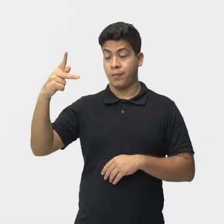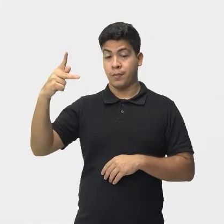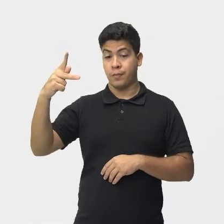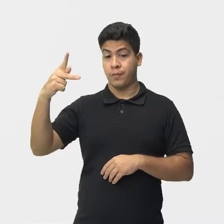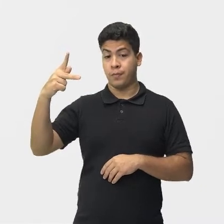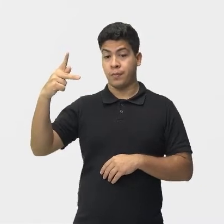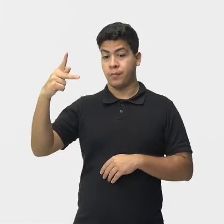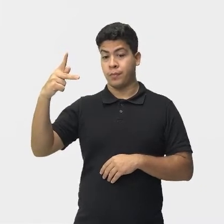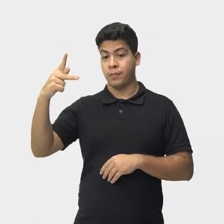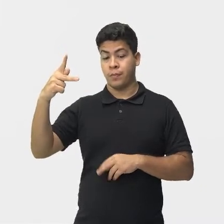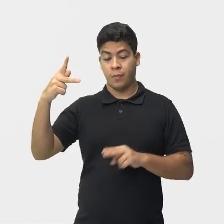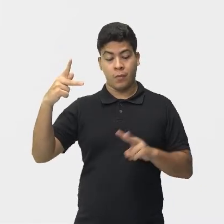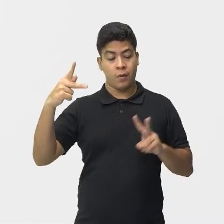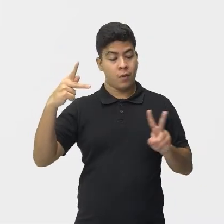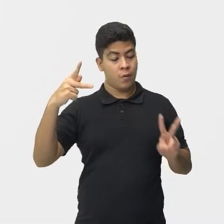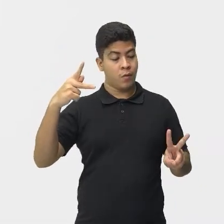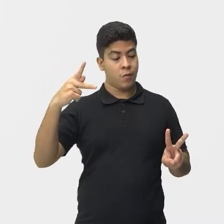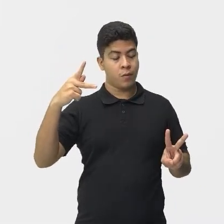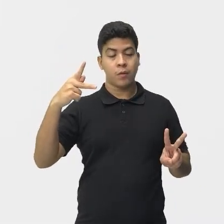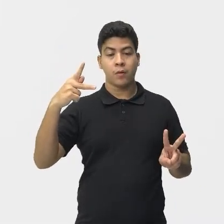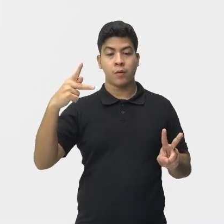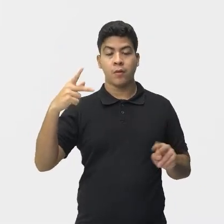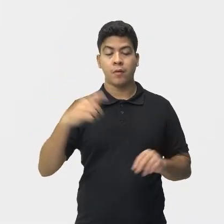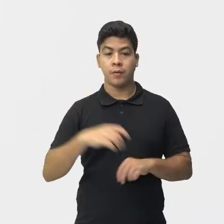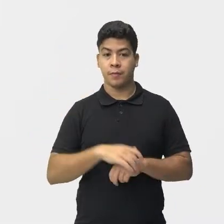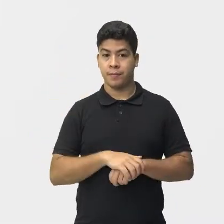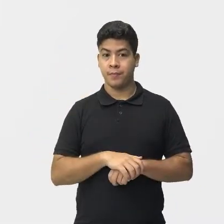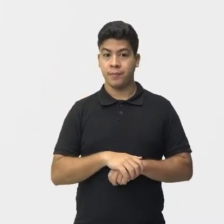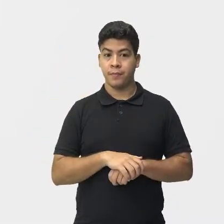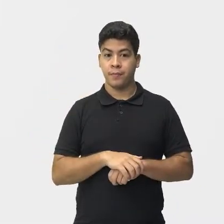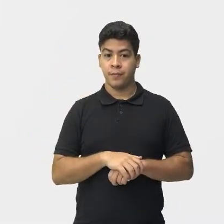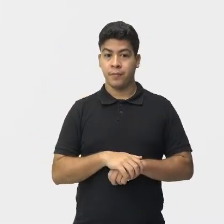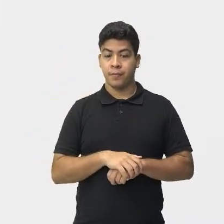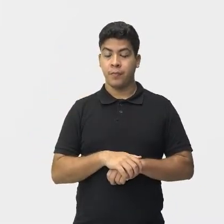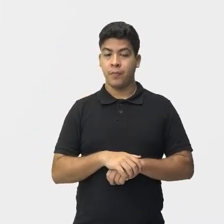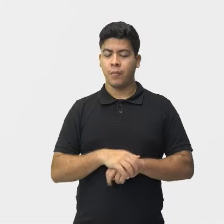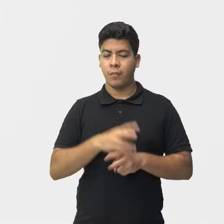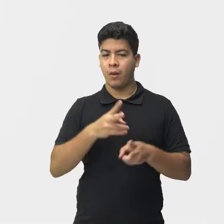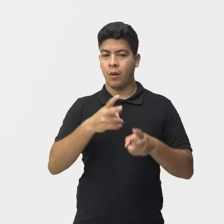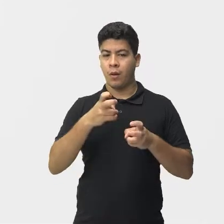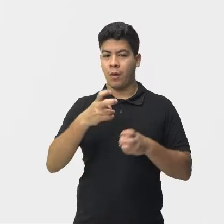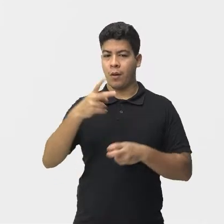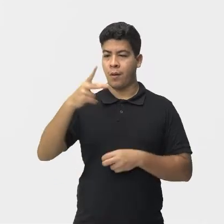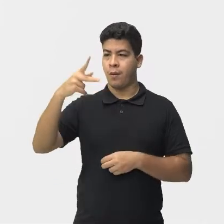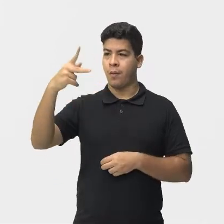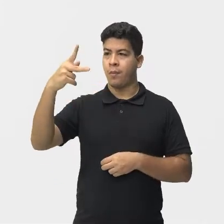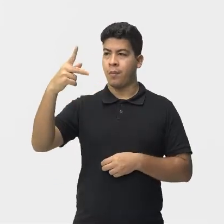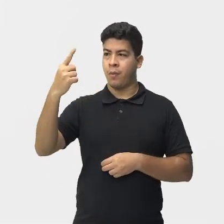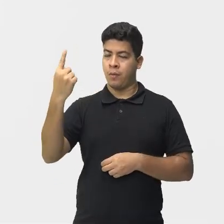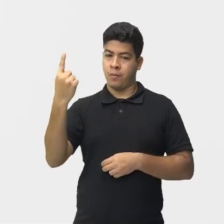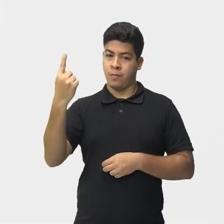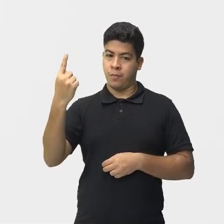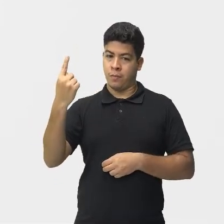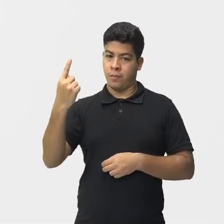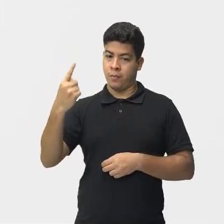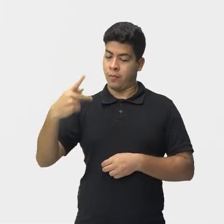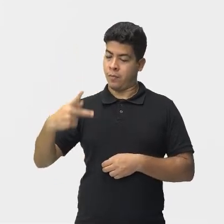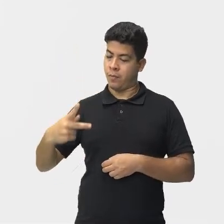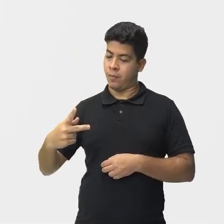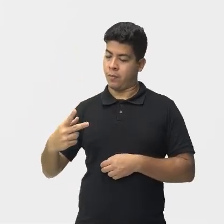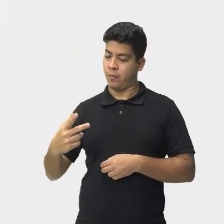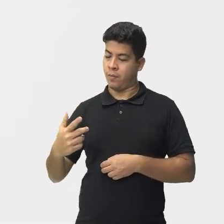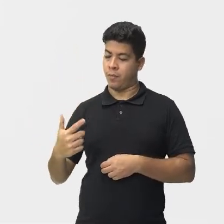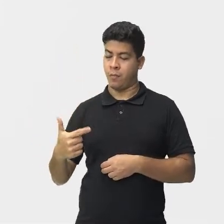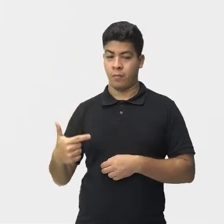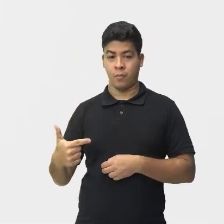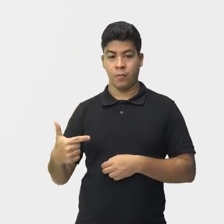gráfico PV, e essa curva aí é conhecida como curva isoterma na física, né? Na matemática ela tem